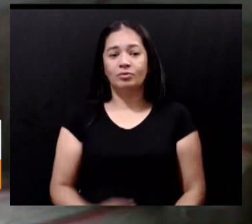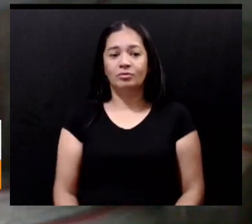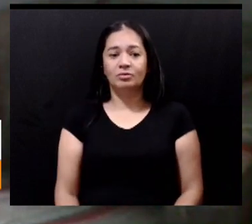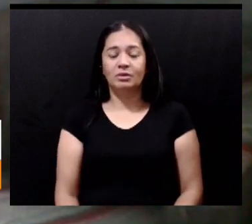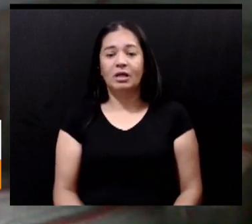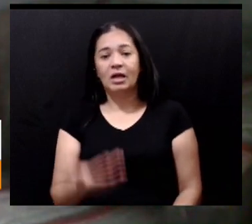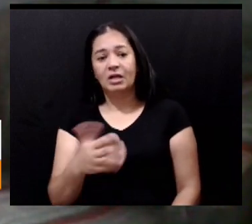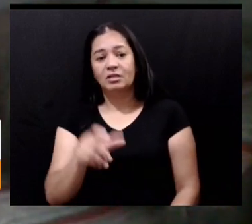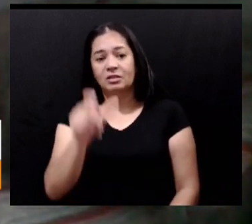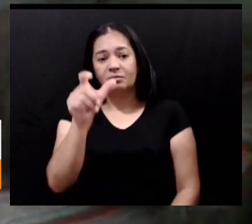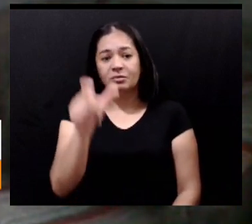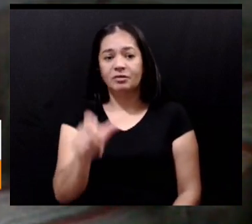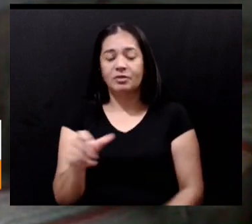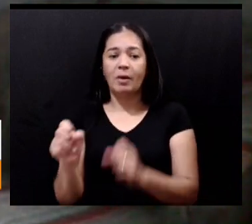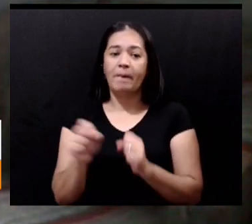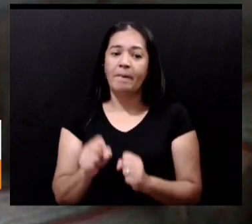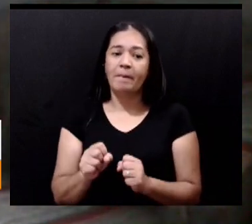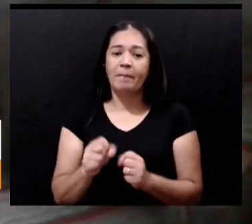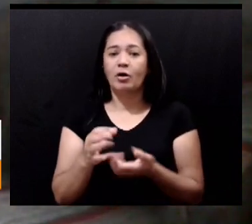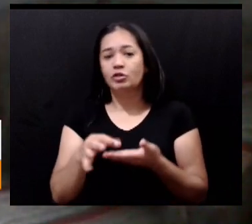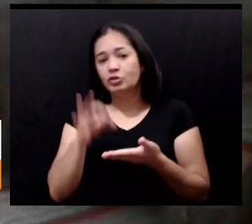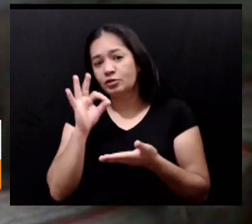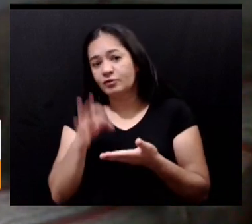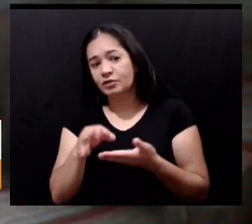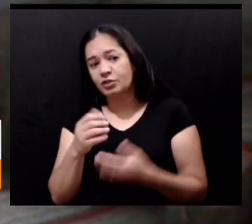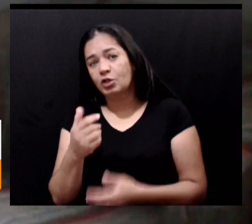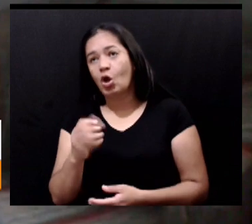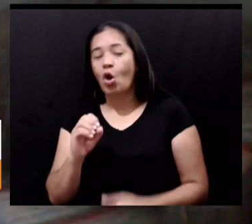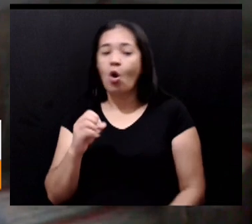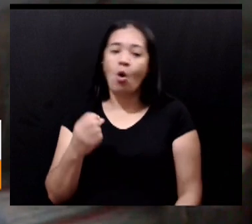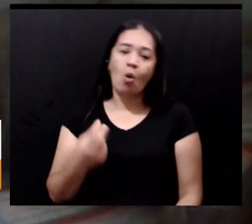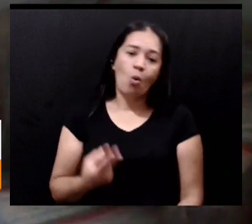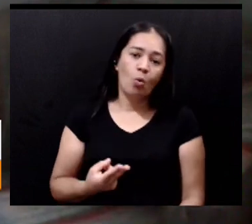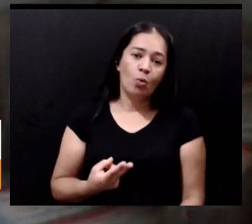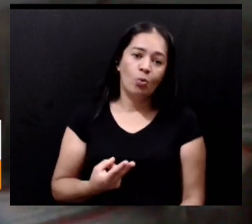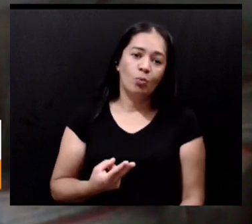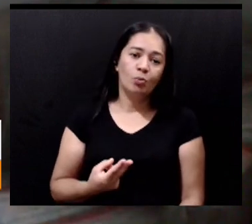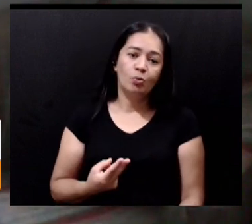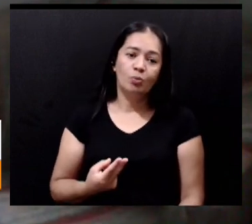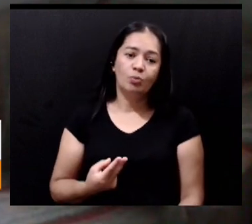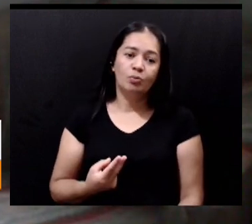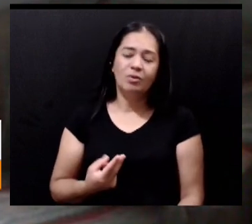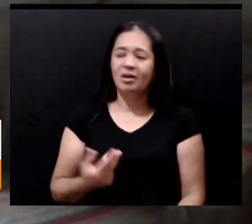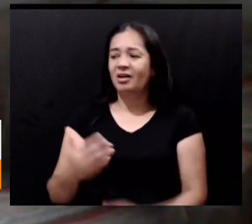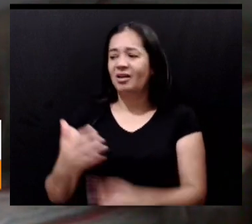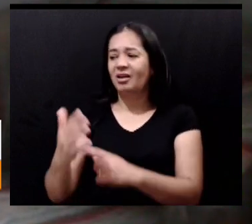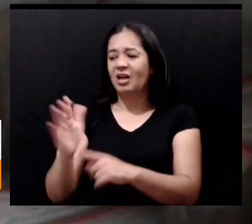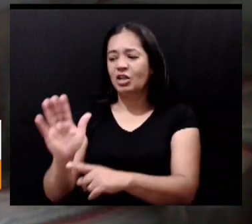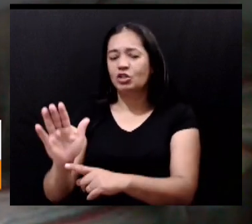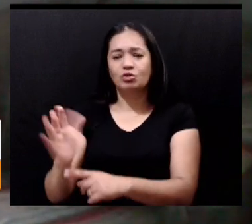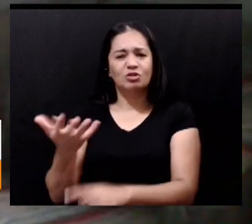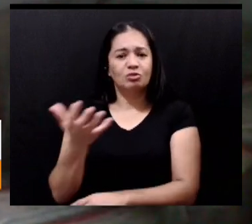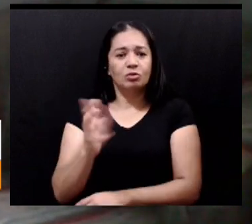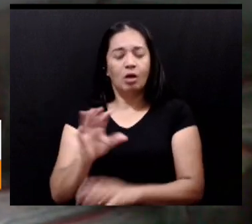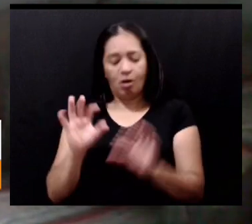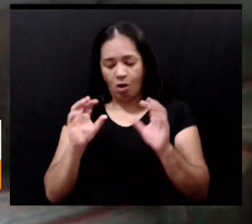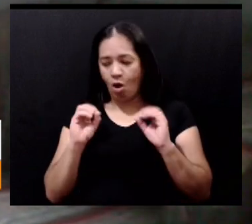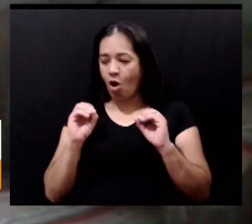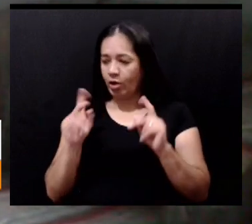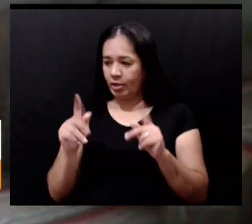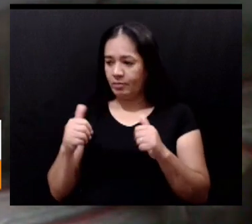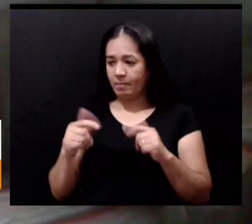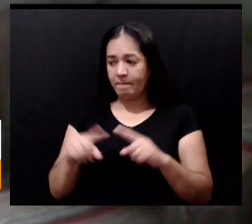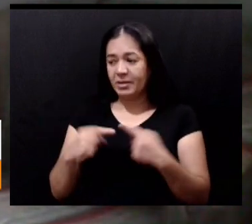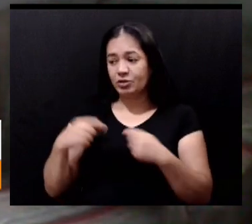um café, ou você não quer ajuda. Ok, eu fico aqui ao seu lado. Se você mudar de